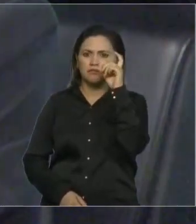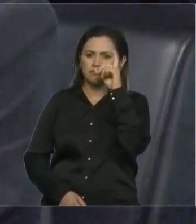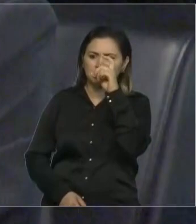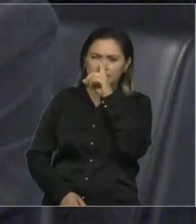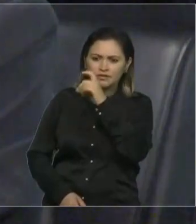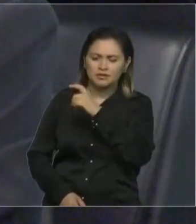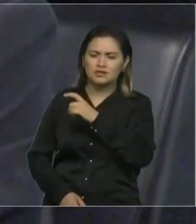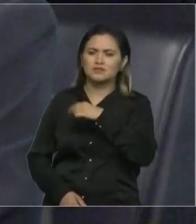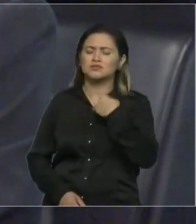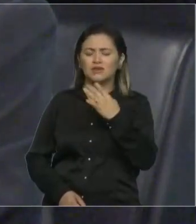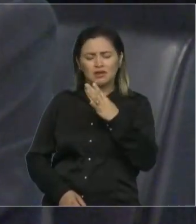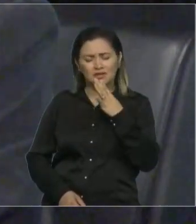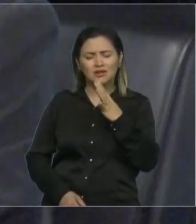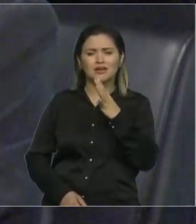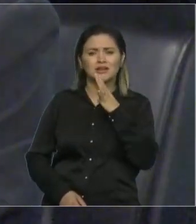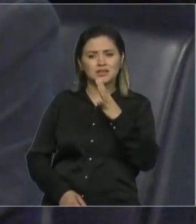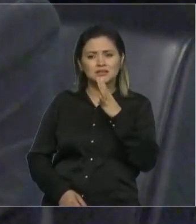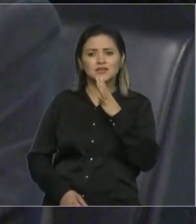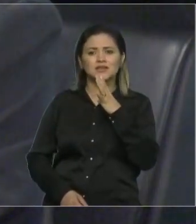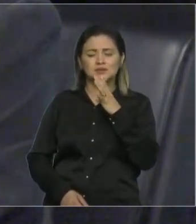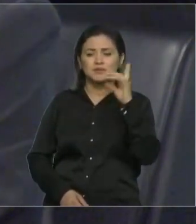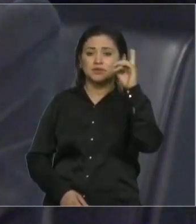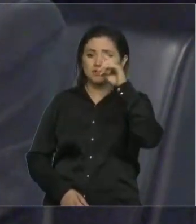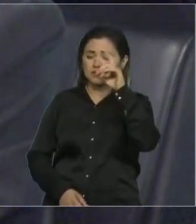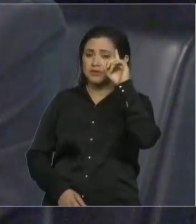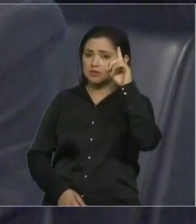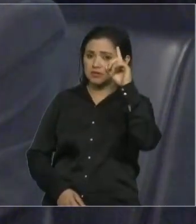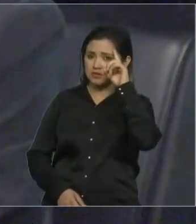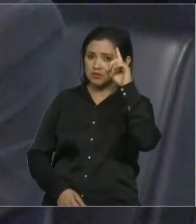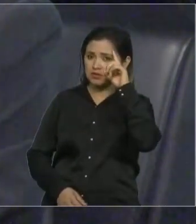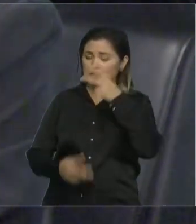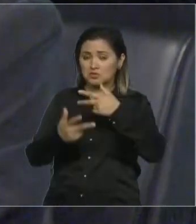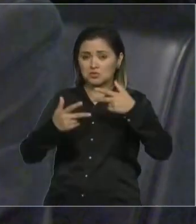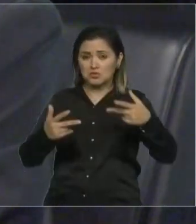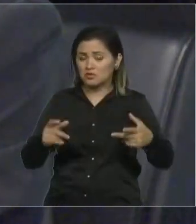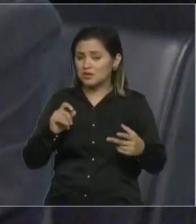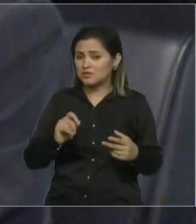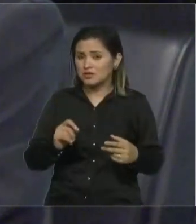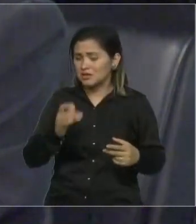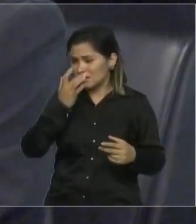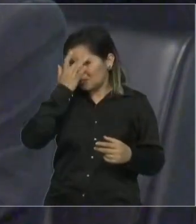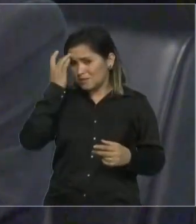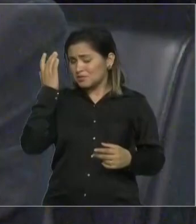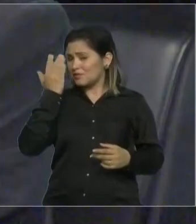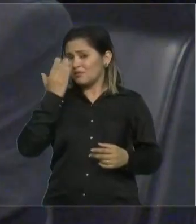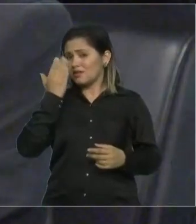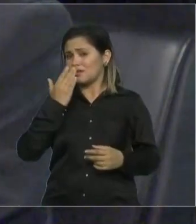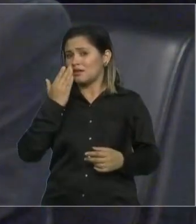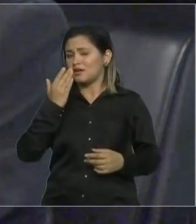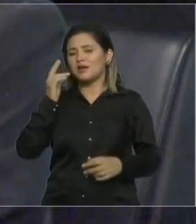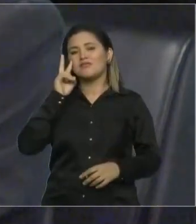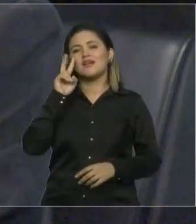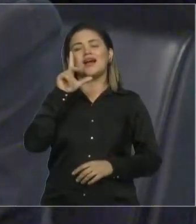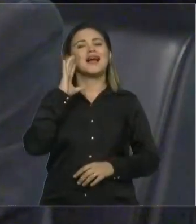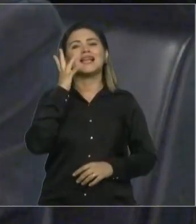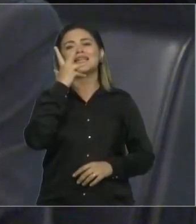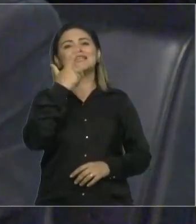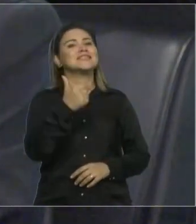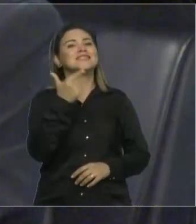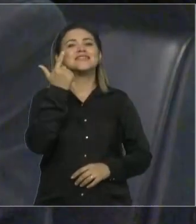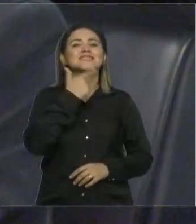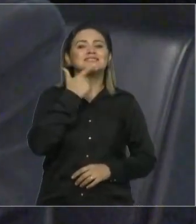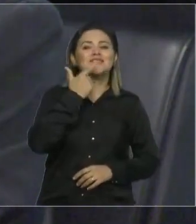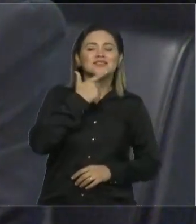gente sabe dessas dificuldades no dia a dia, que são as coisas invisíveis. A gente te olha aqui, linda,